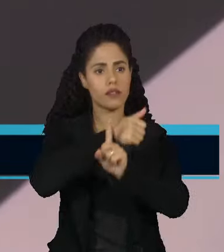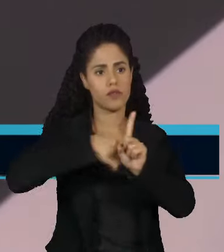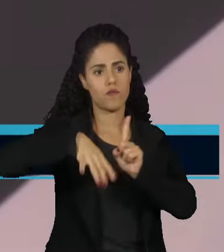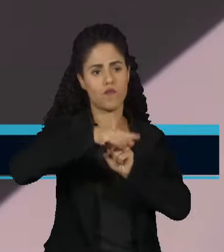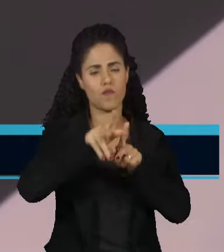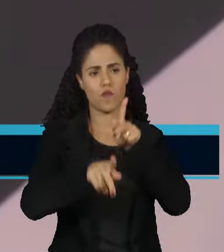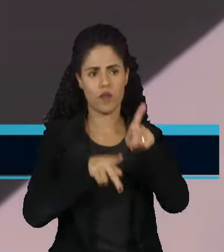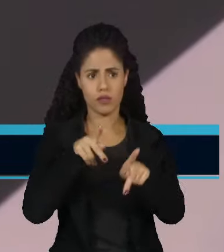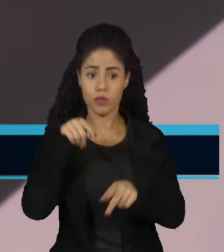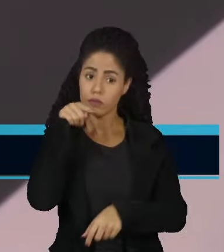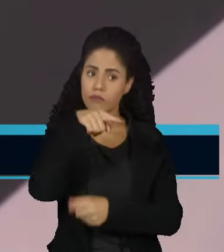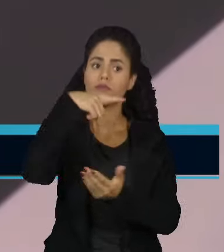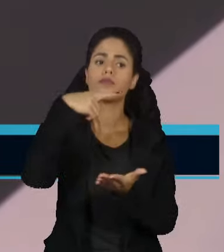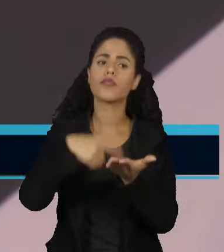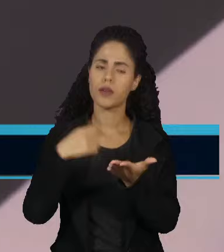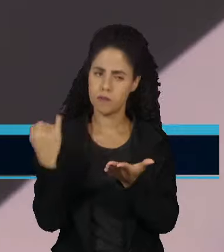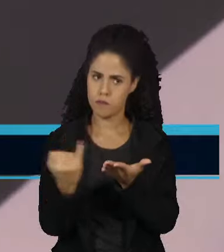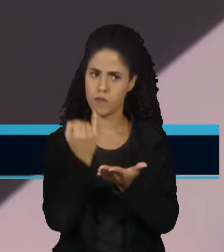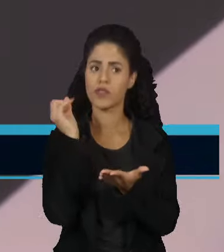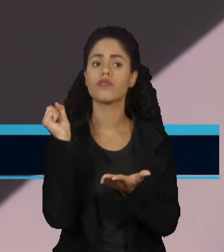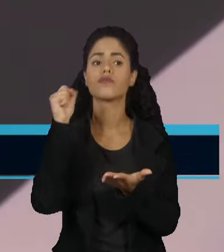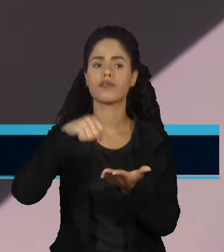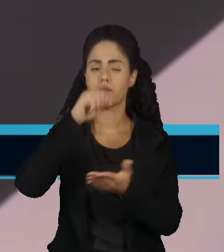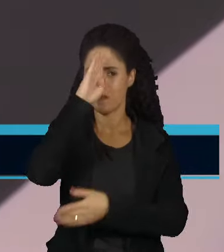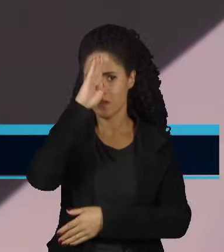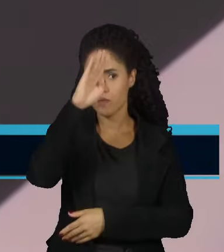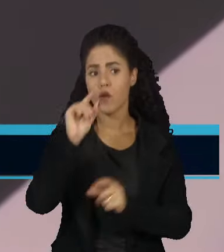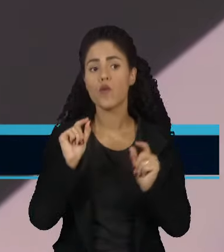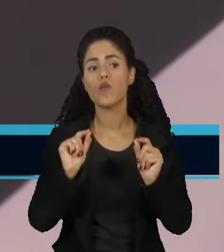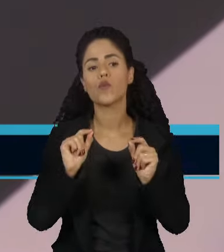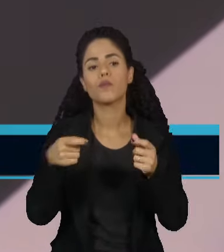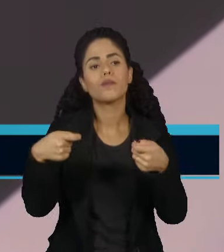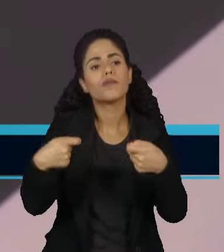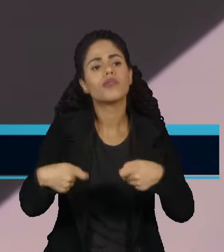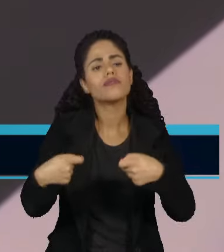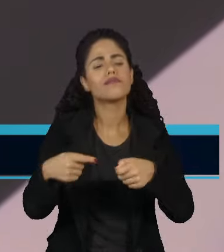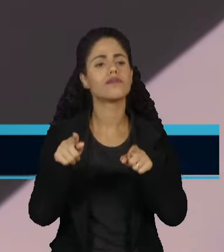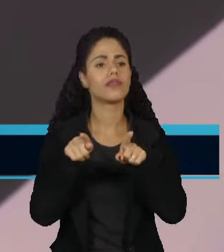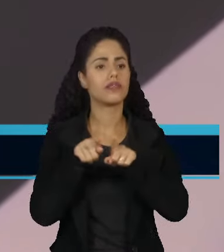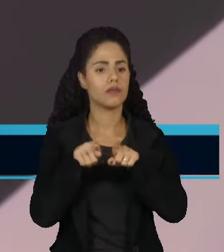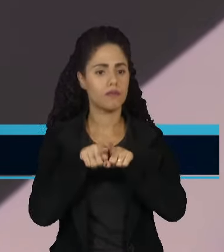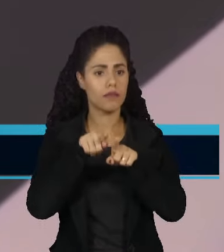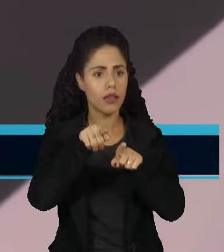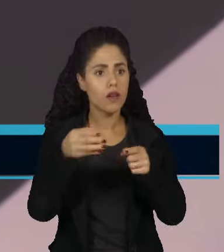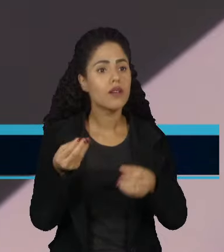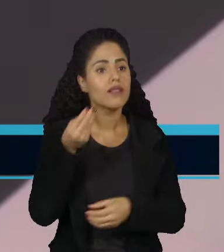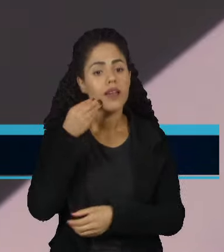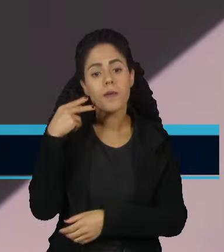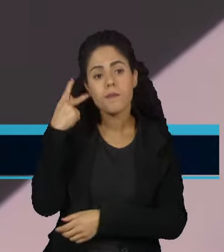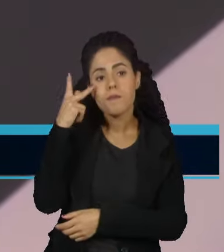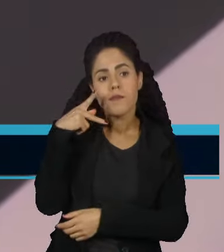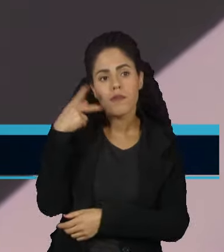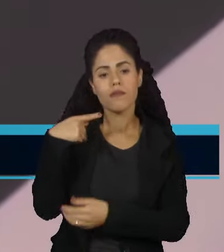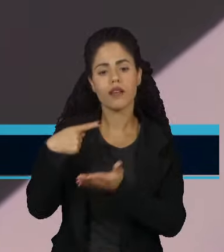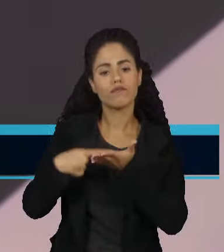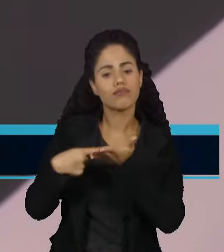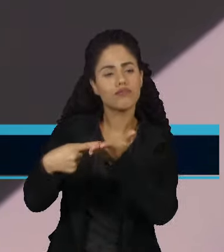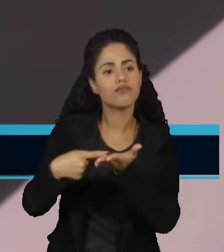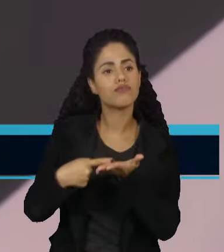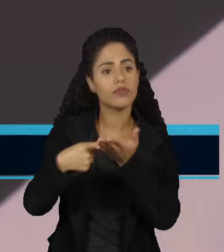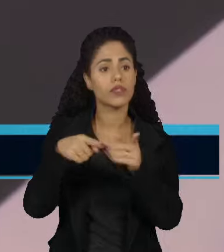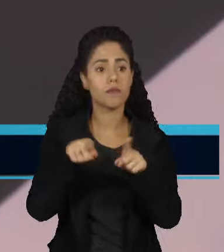esse acordo, ele é fundamental. E principalmente a necessidade de parlamentares negociarem